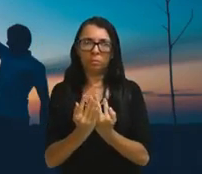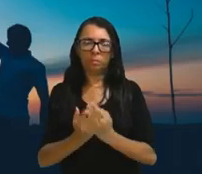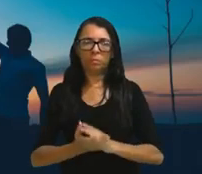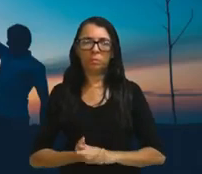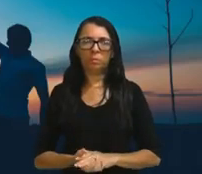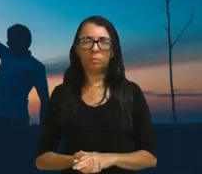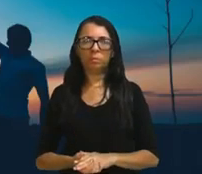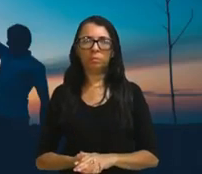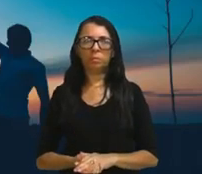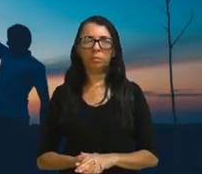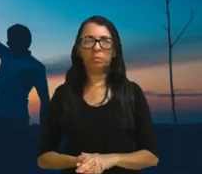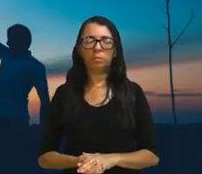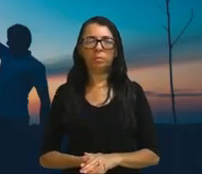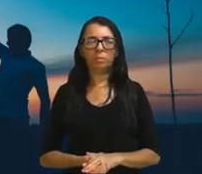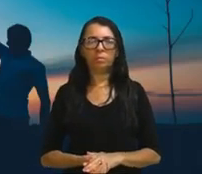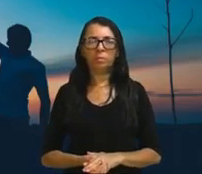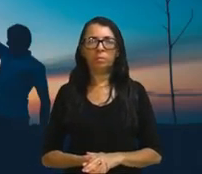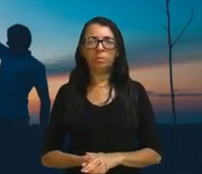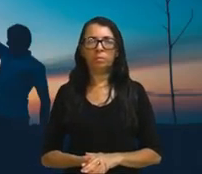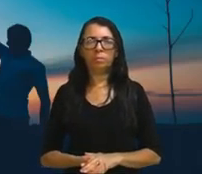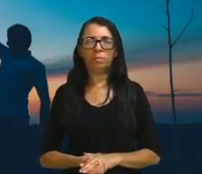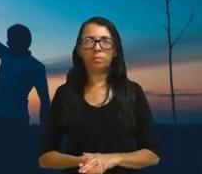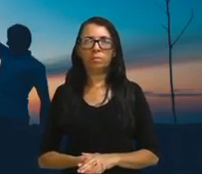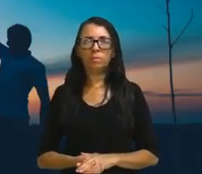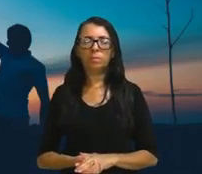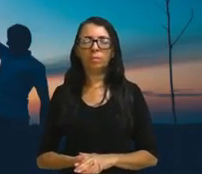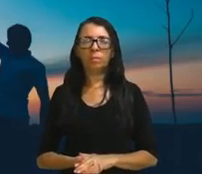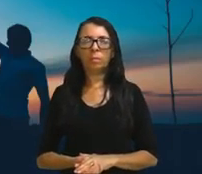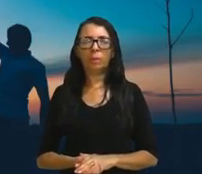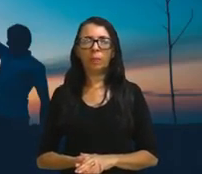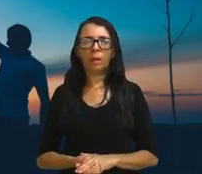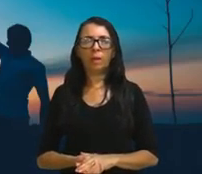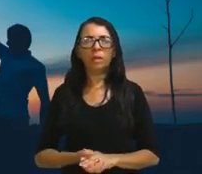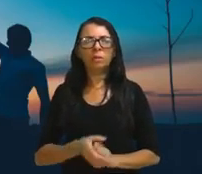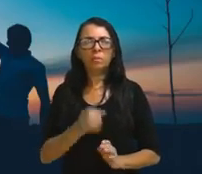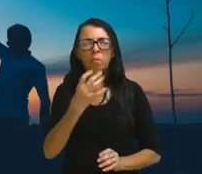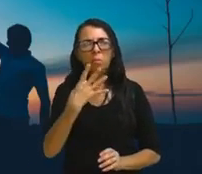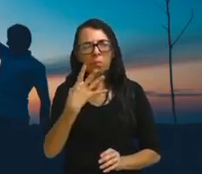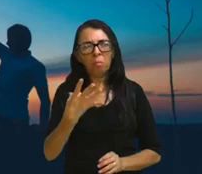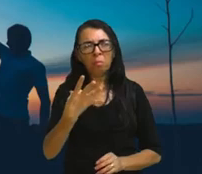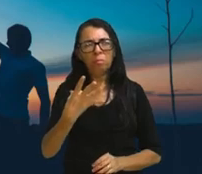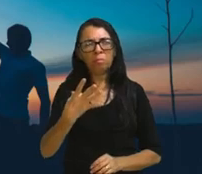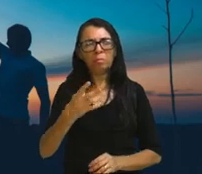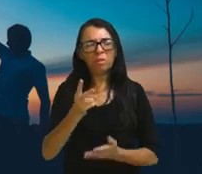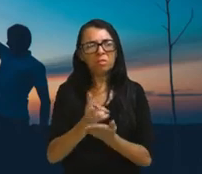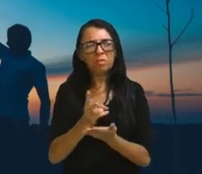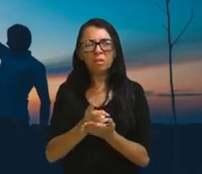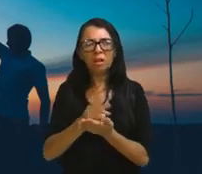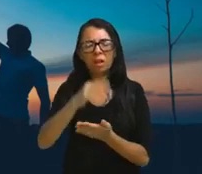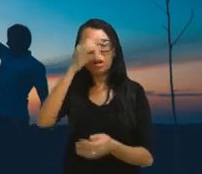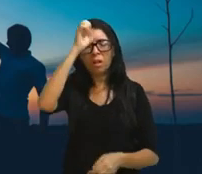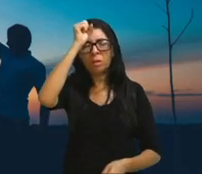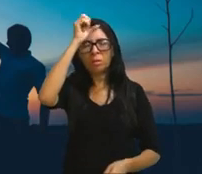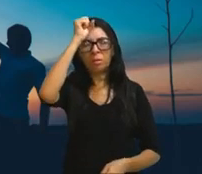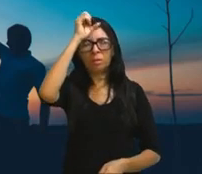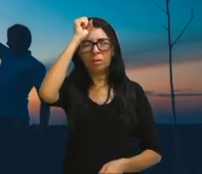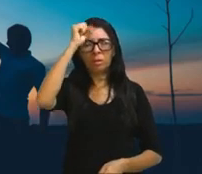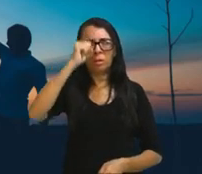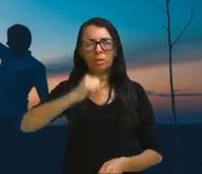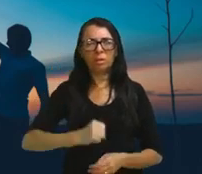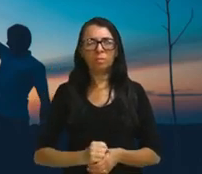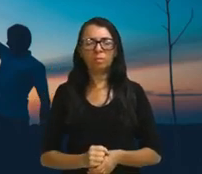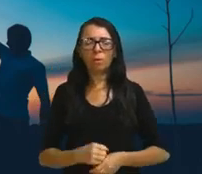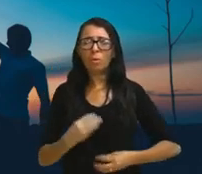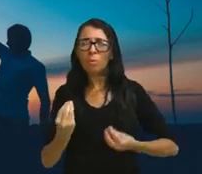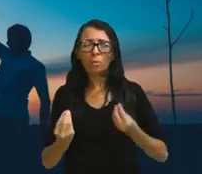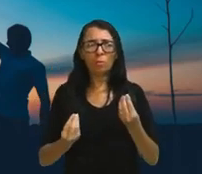analisando o quadro da família nesse tempo, mas aprendendo, tendo oportunidade de rever como